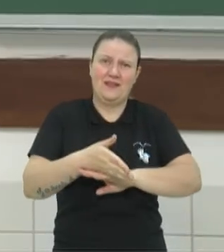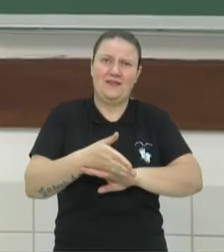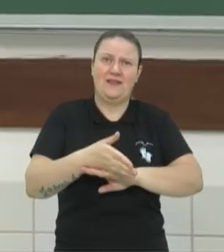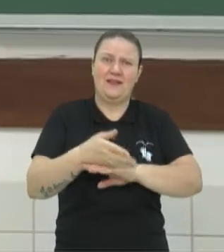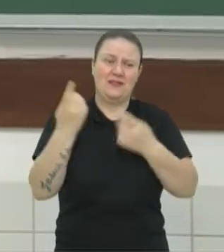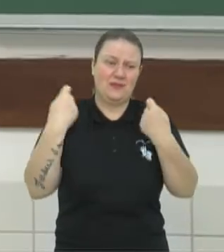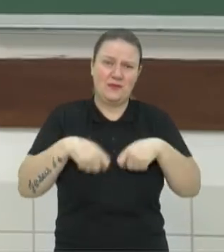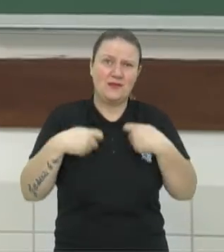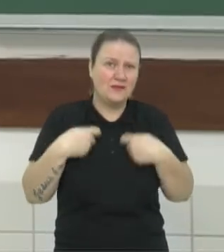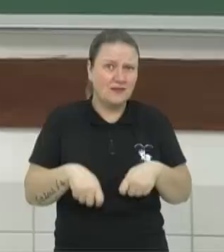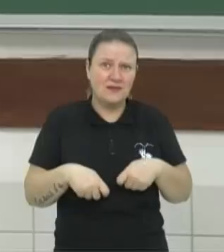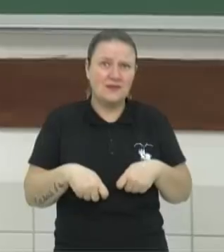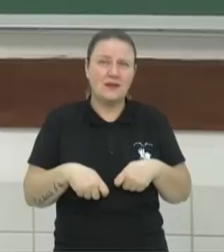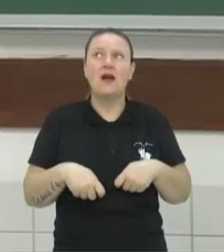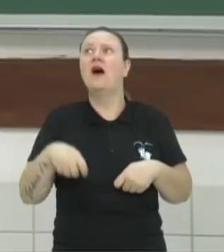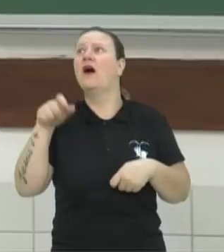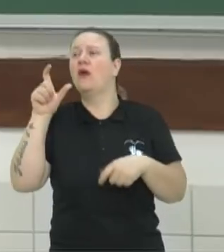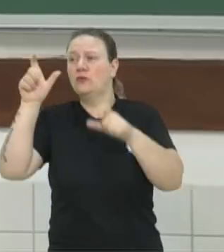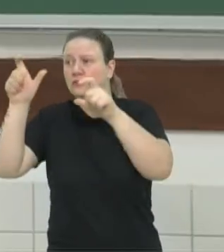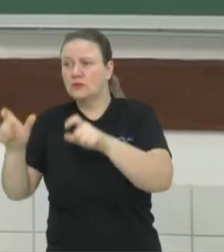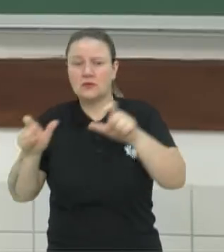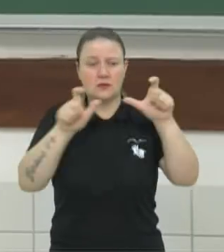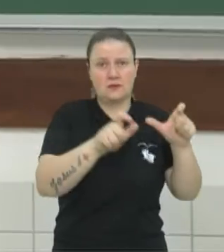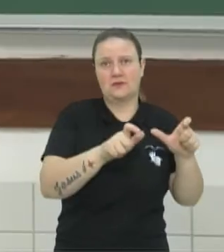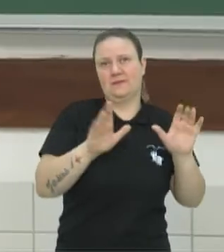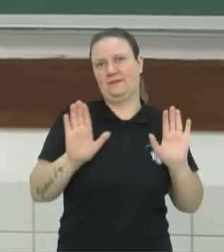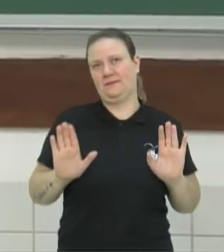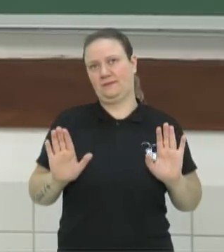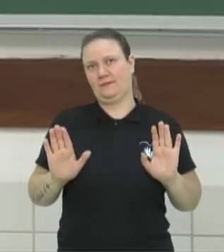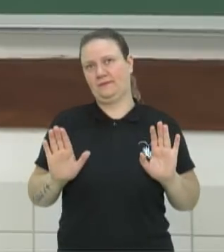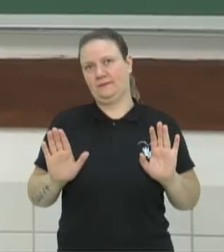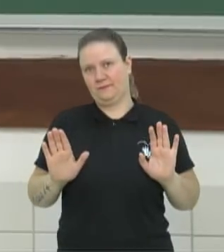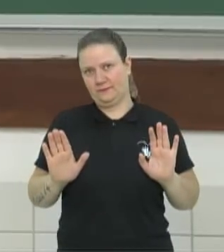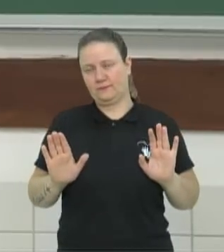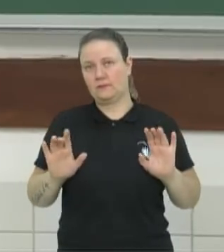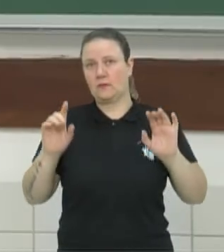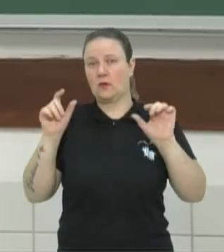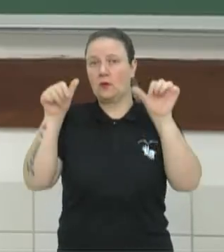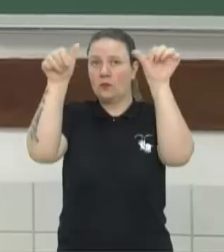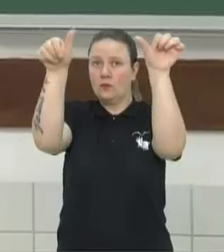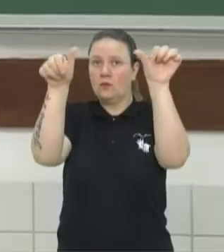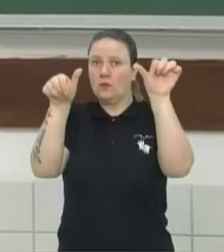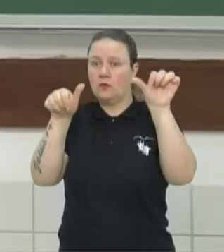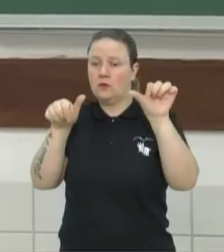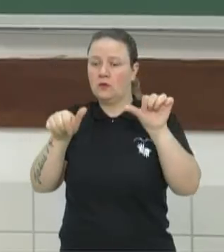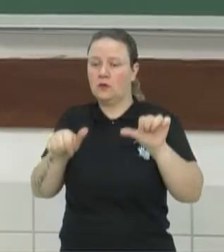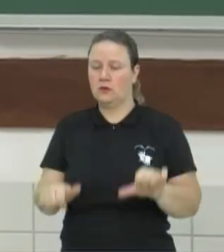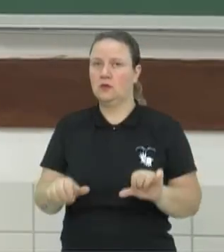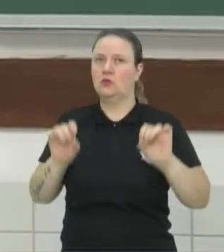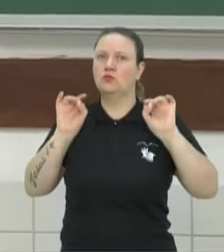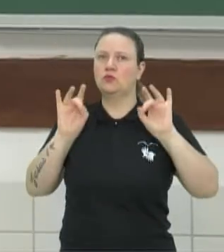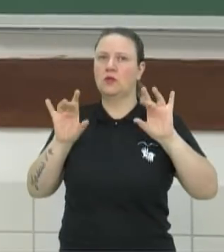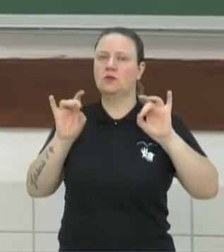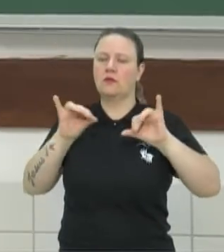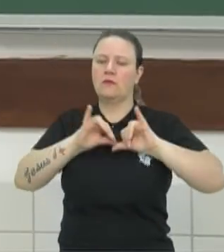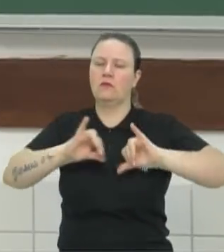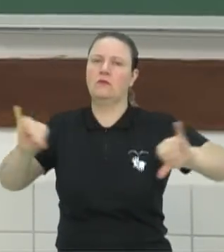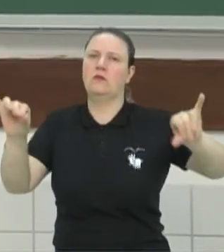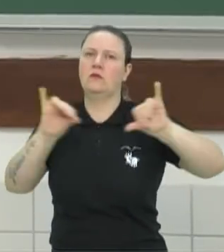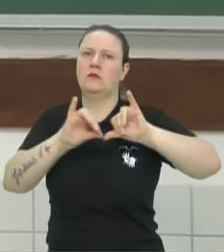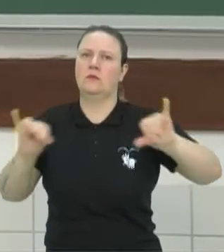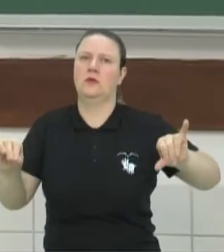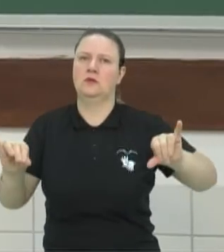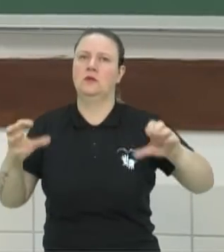cartaz informando. Esse cartaz de campanha, ele não quer só informar, ele quer te trazer, ele quer puxar a sua atenção e